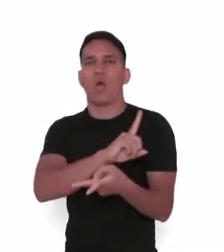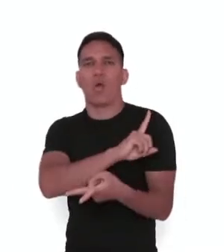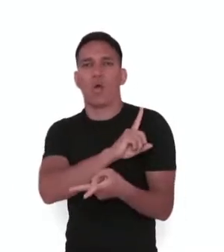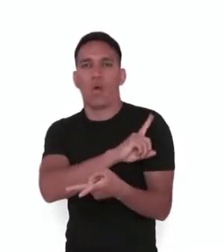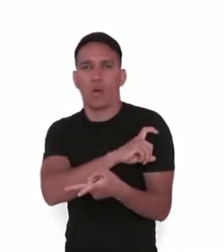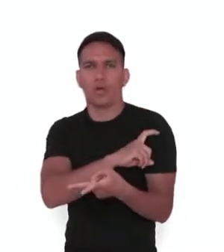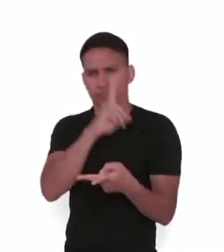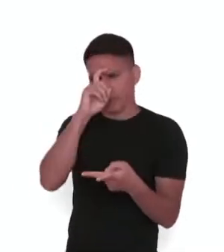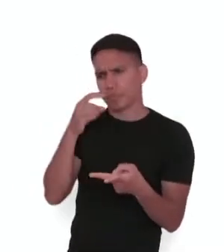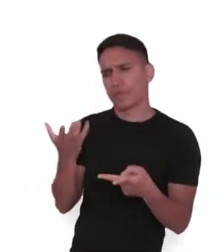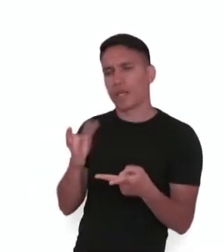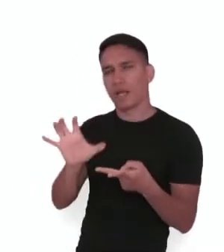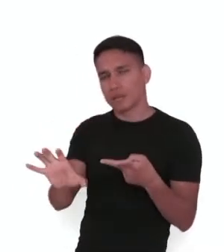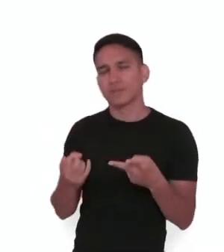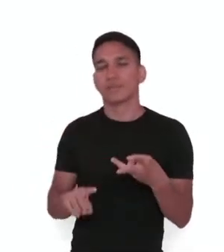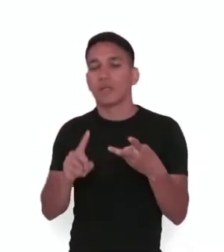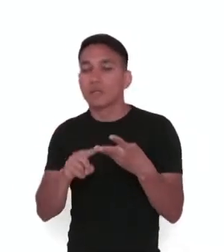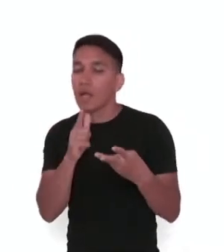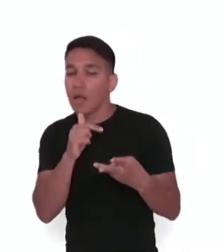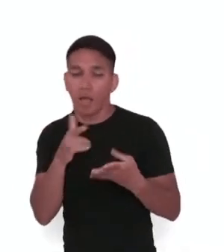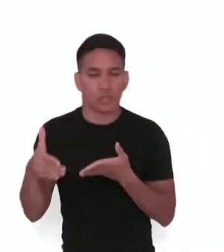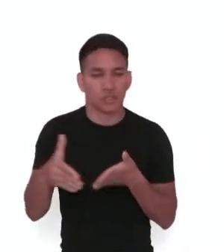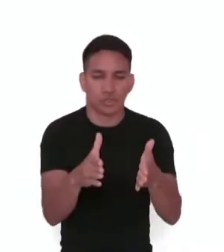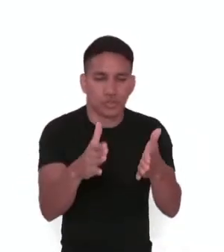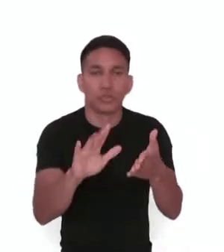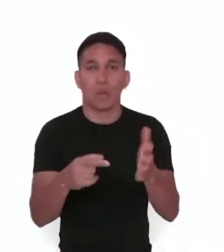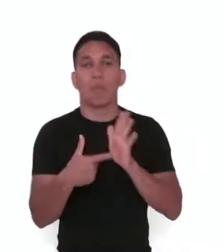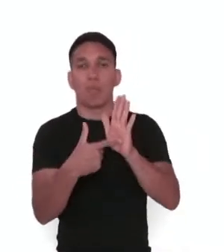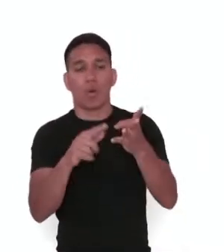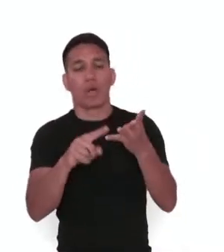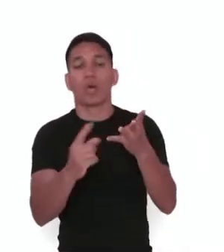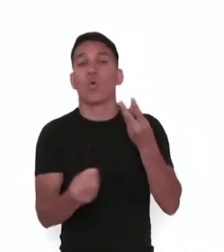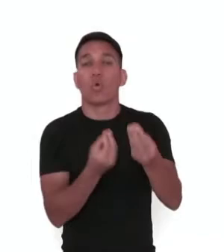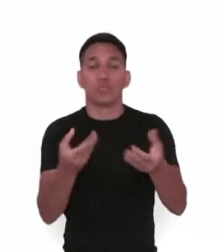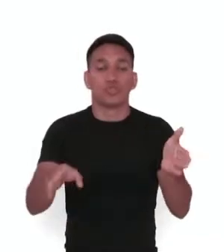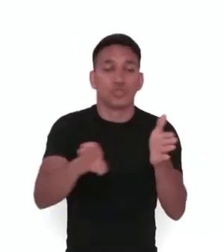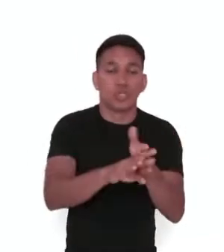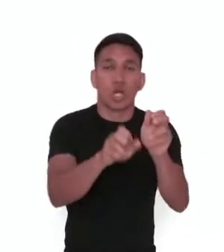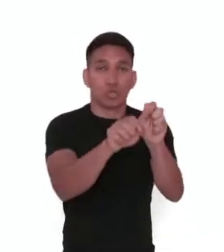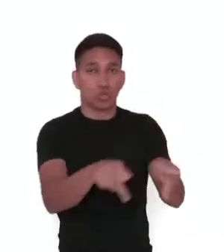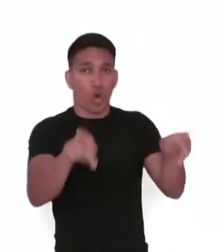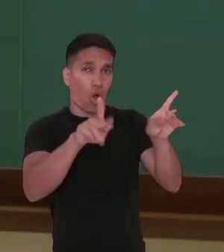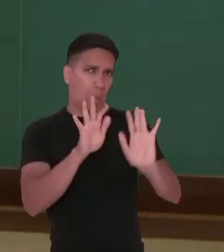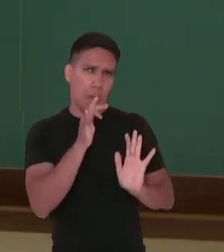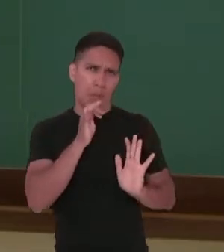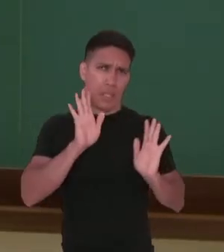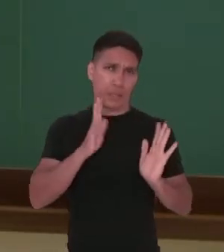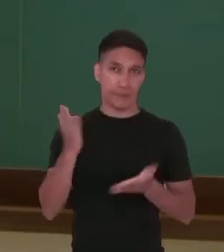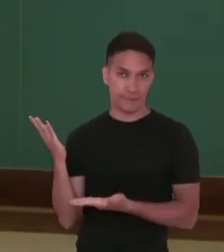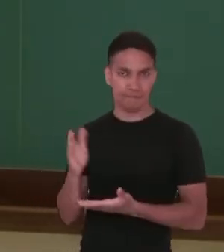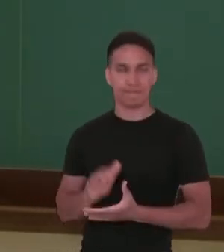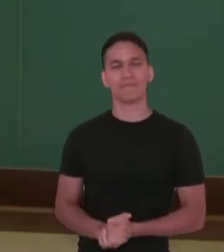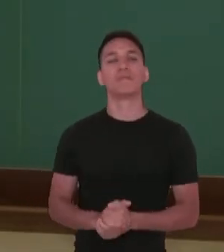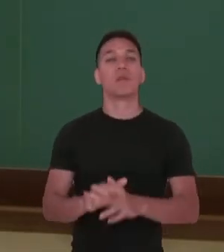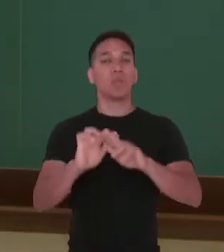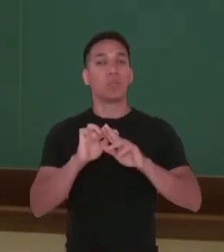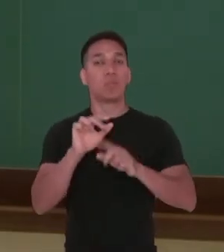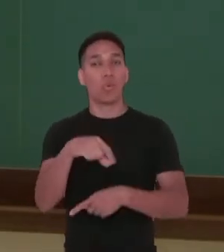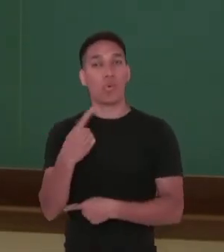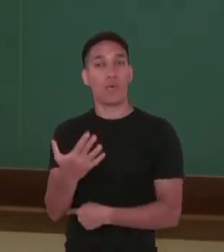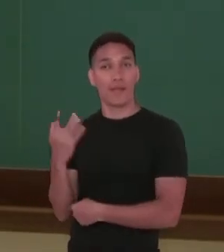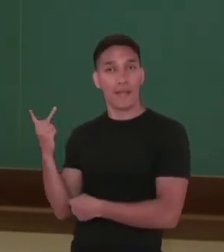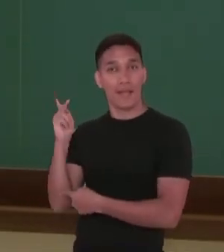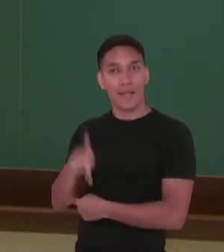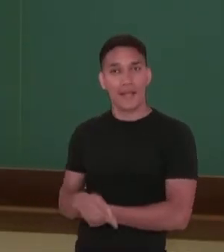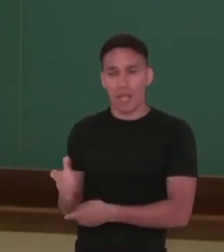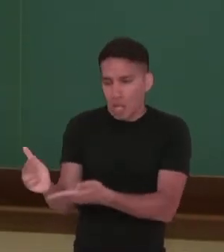um rio e tal, e vai indicar como que você vai chegar no shopping, por exemplo. É um exemplo, né? Portanto, o